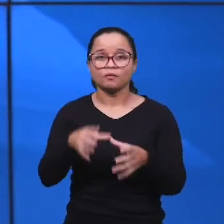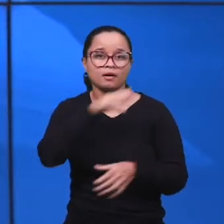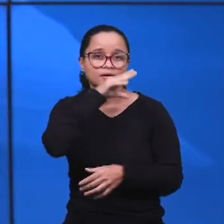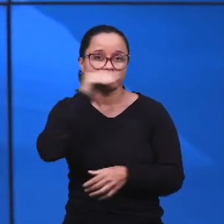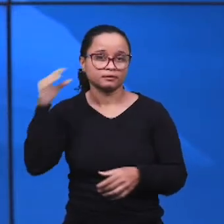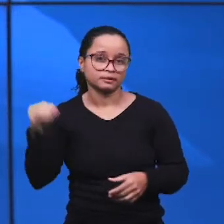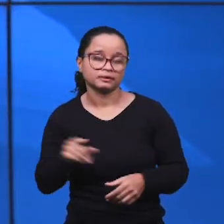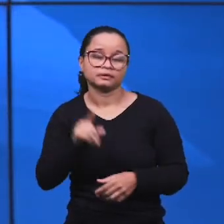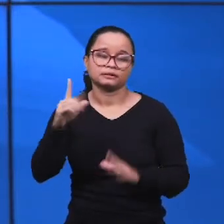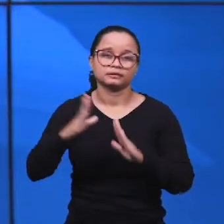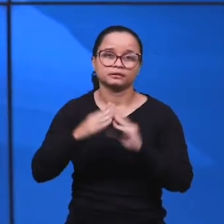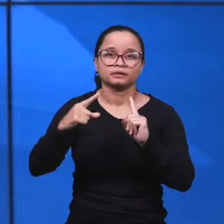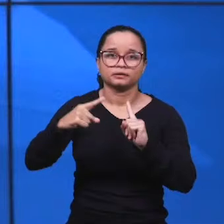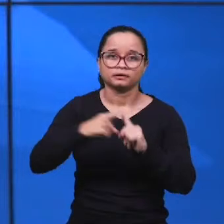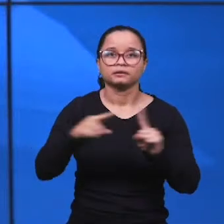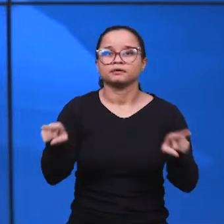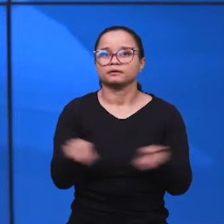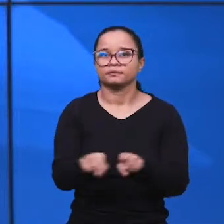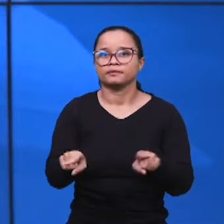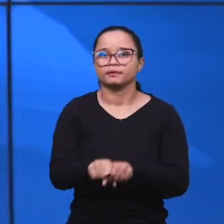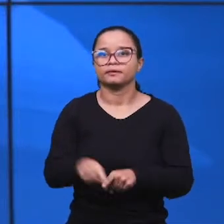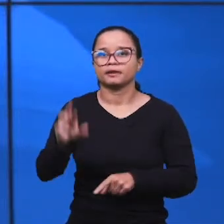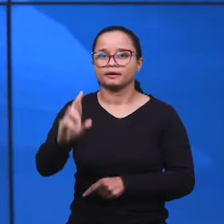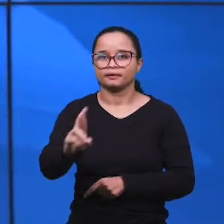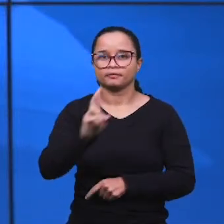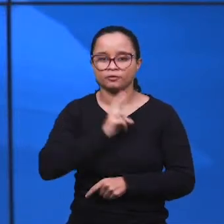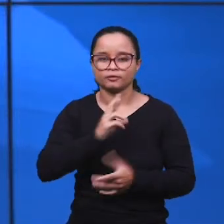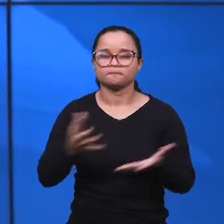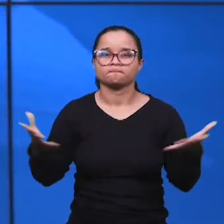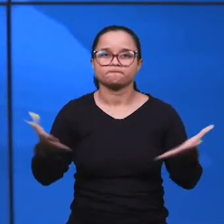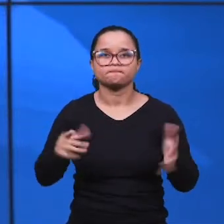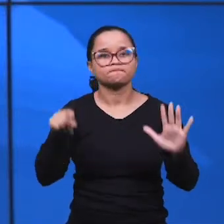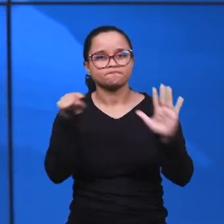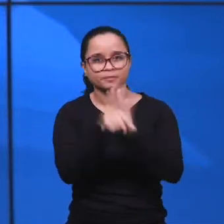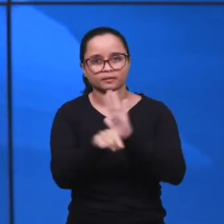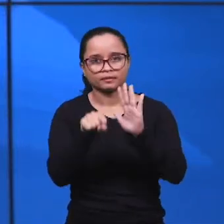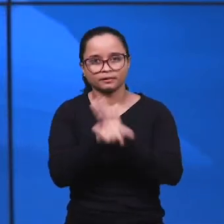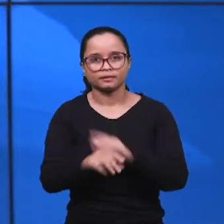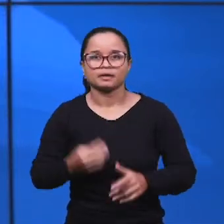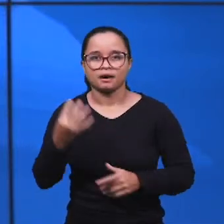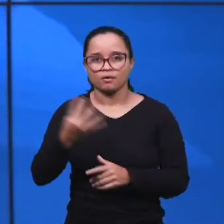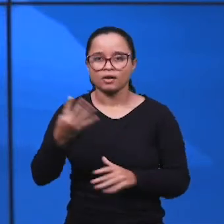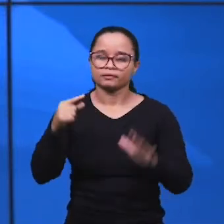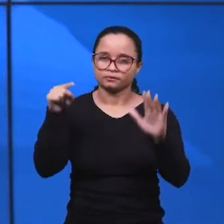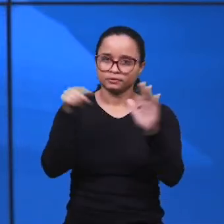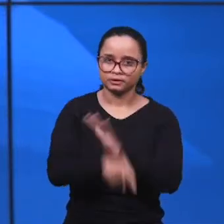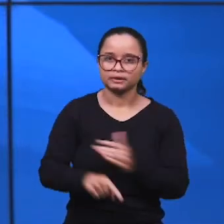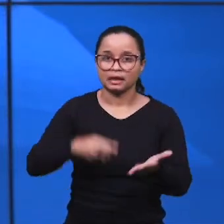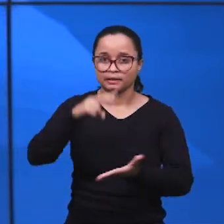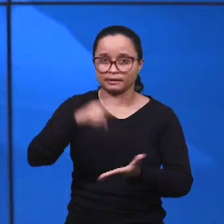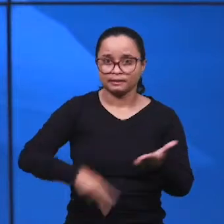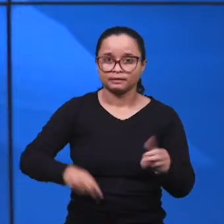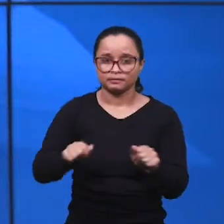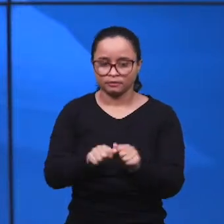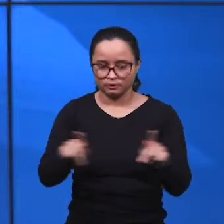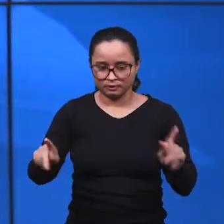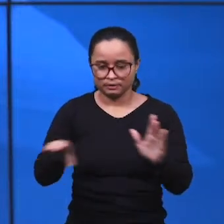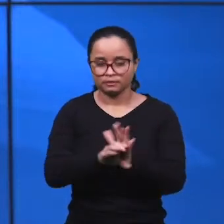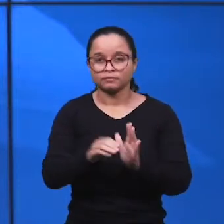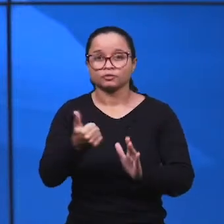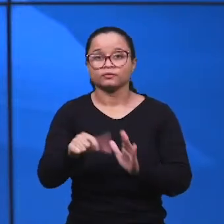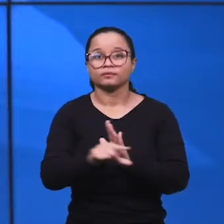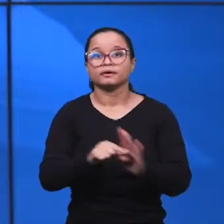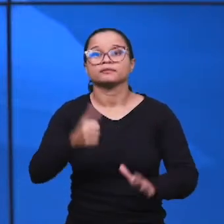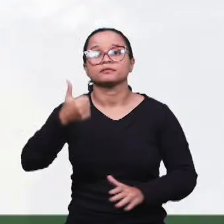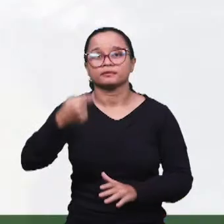lá em Santarém também vai nos dar uma resposta a essa pergunta, a quarta pergunta, lendo Apocalipse, capítulo 1, verso